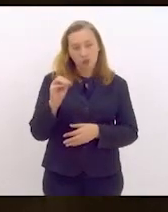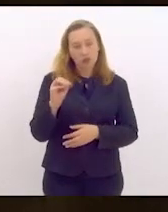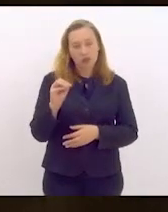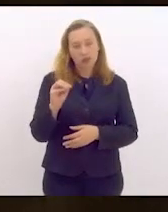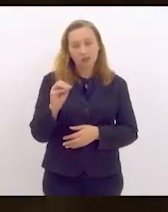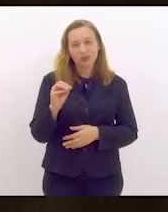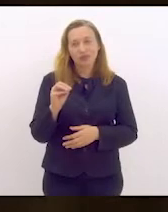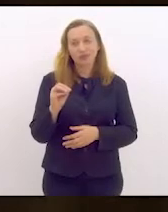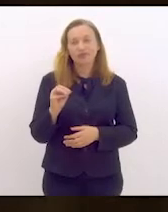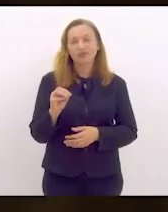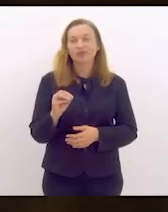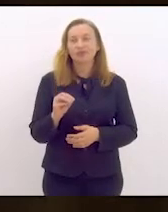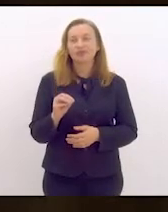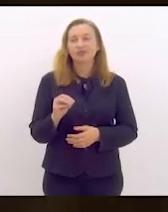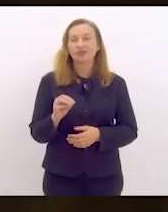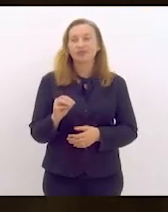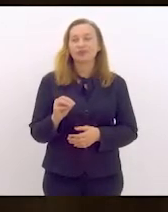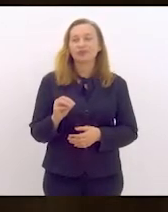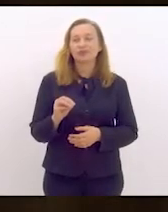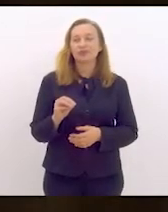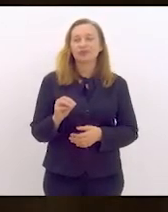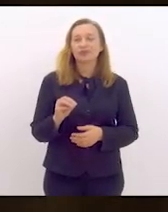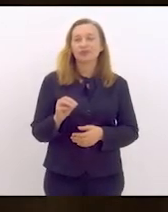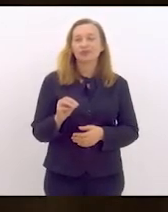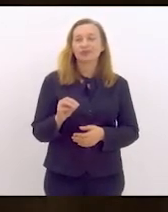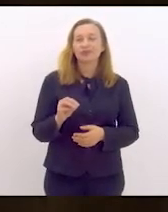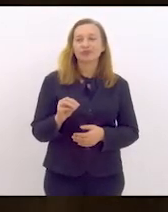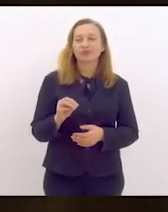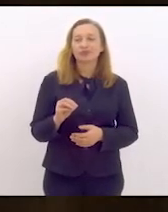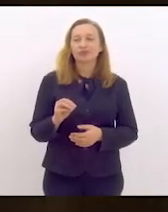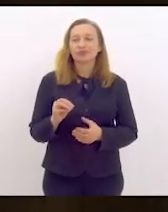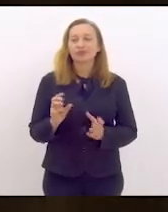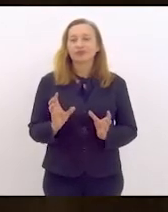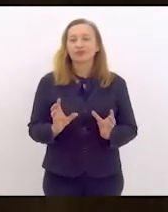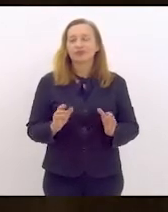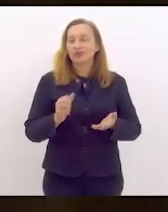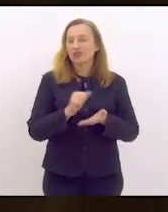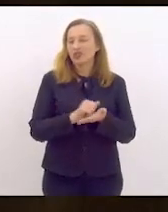Loucura Suburbana, além desse elenco